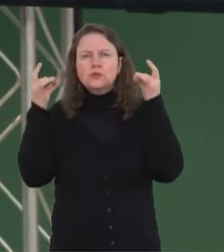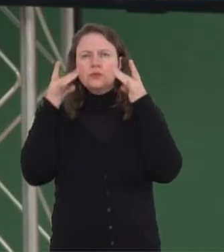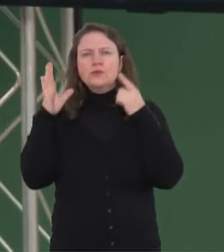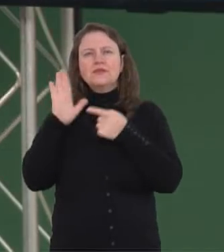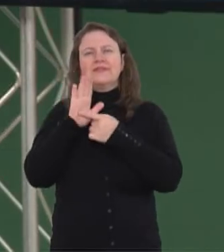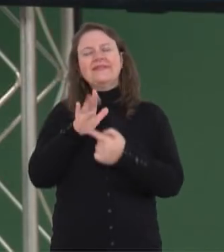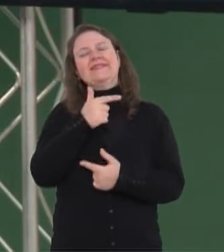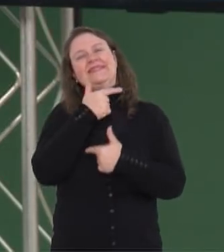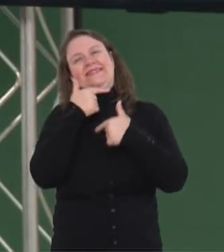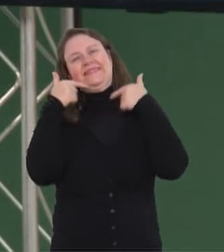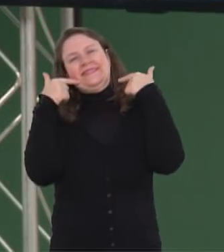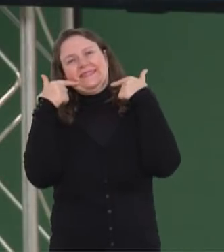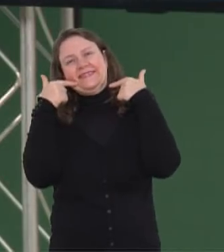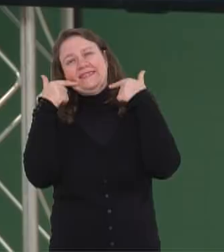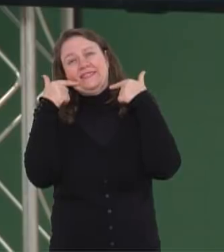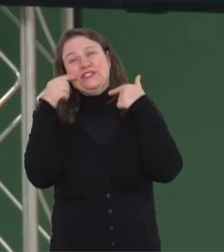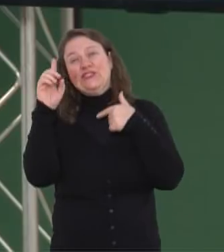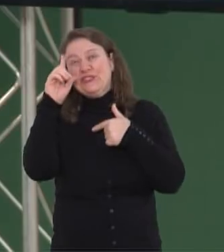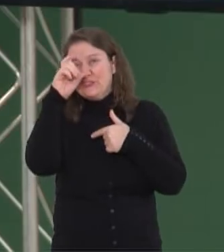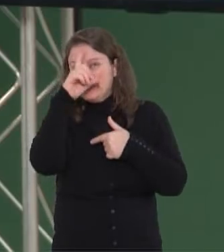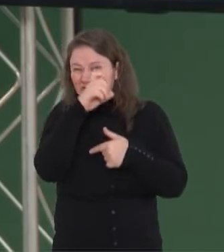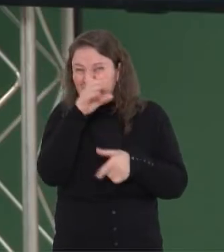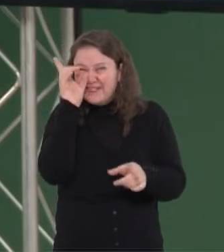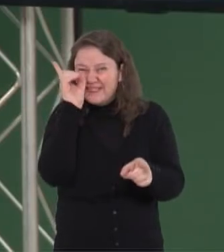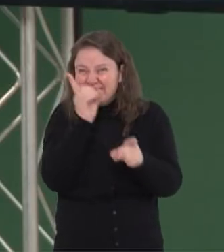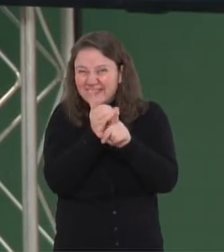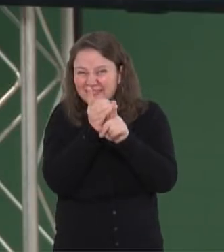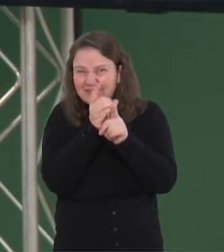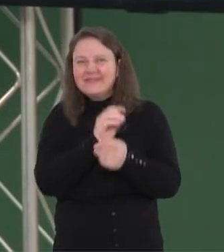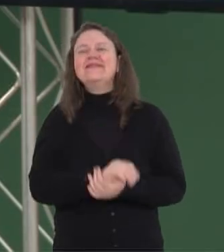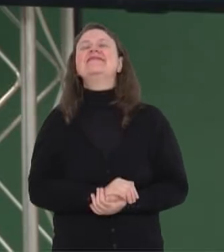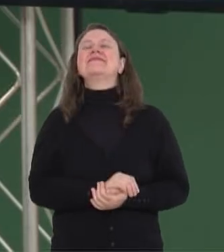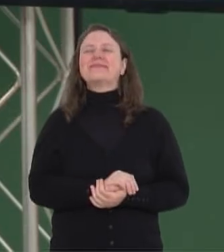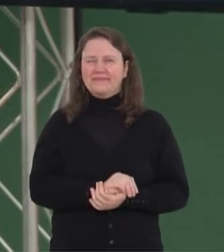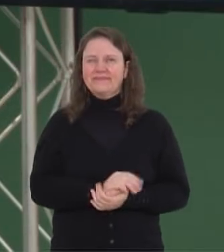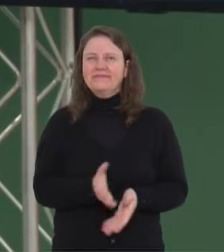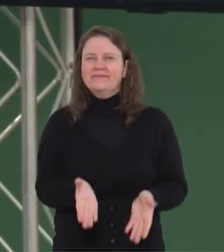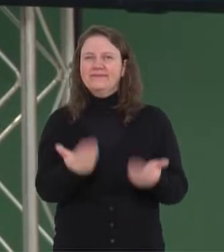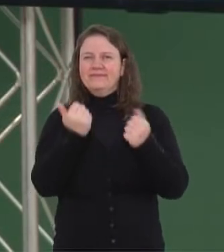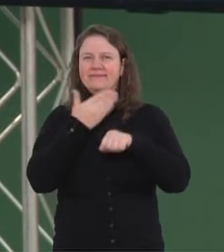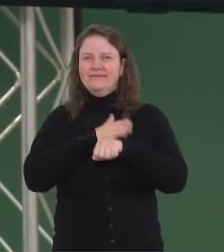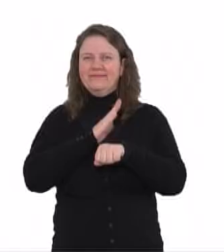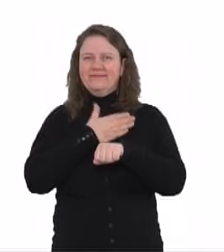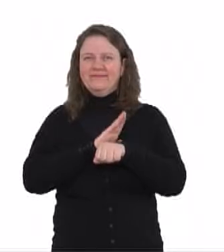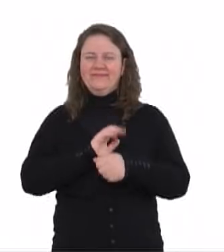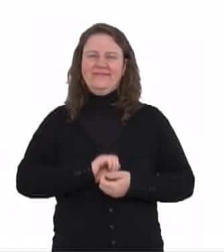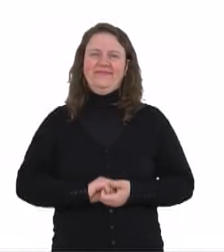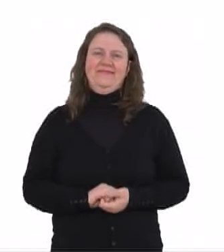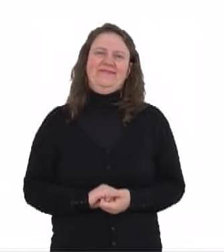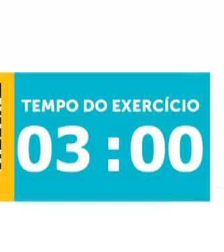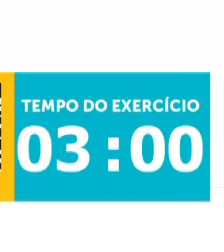aparece sorrindo. São muito raras, tá? Então vamos a esses exercícios.